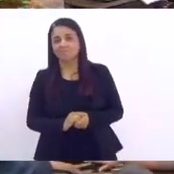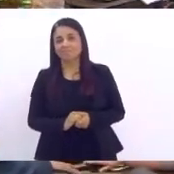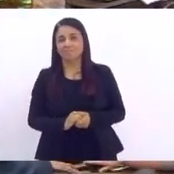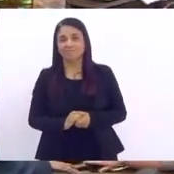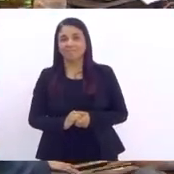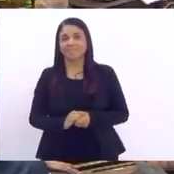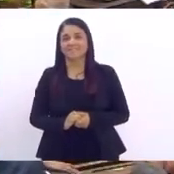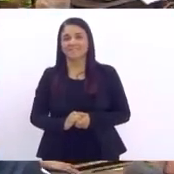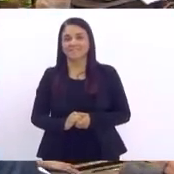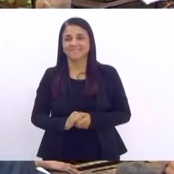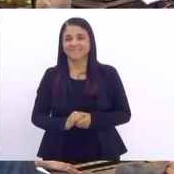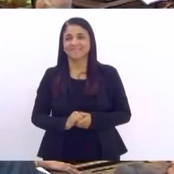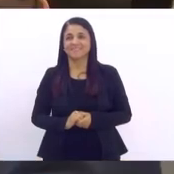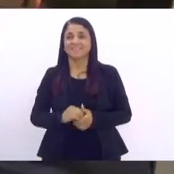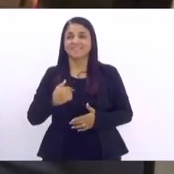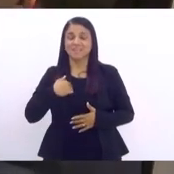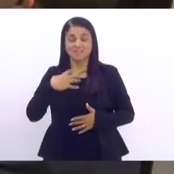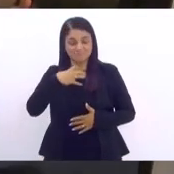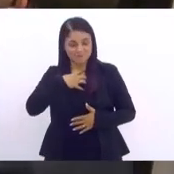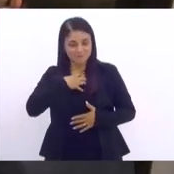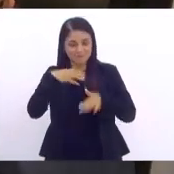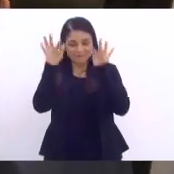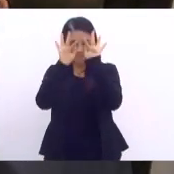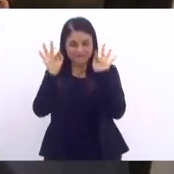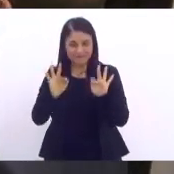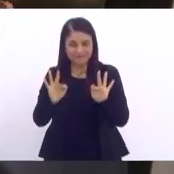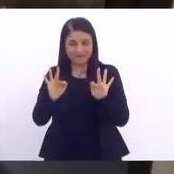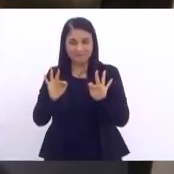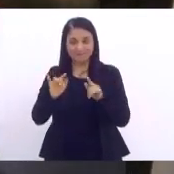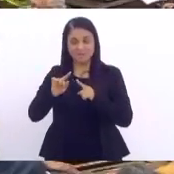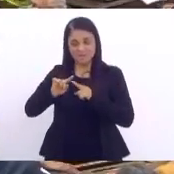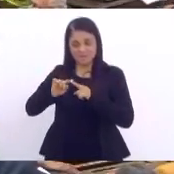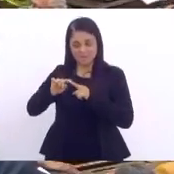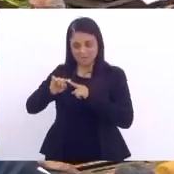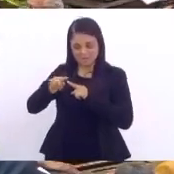feliz, porque depois dele eu poderei subir na tribuna.